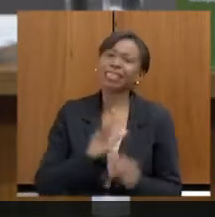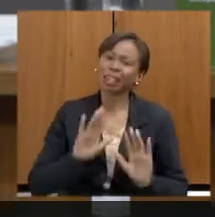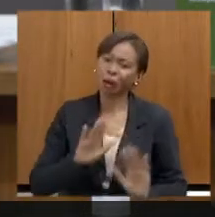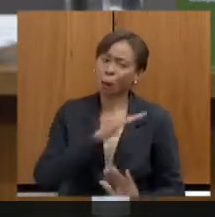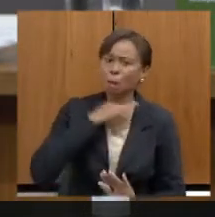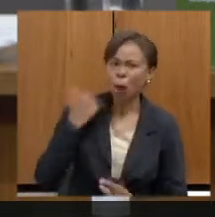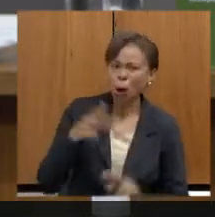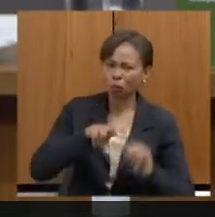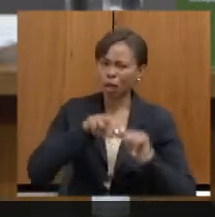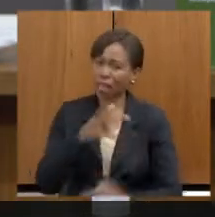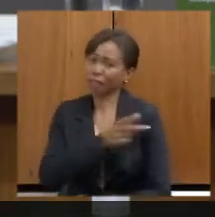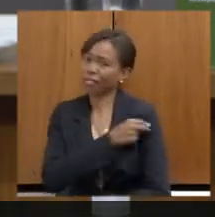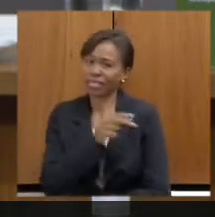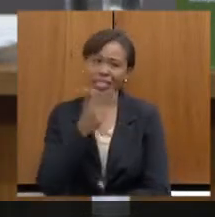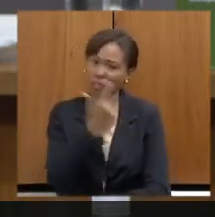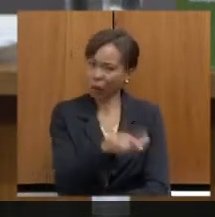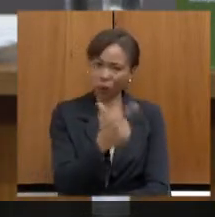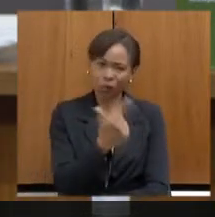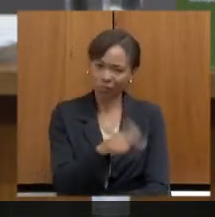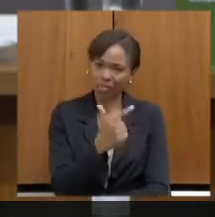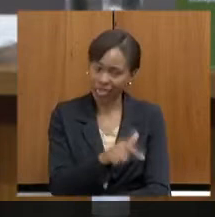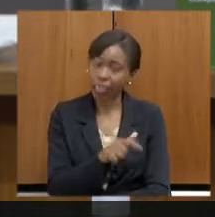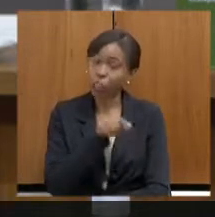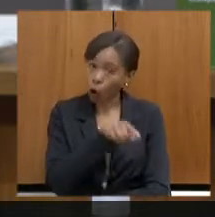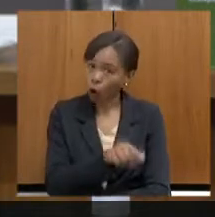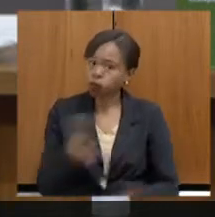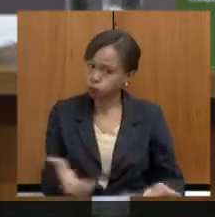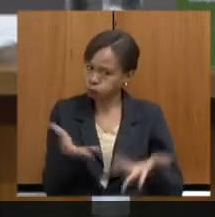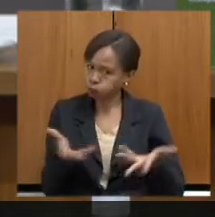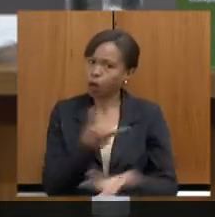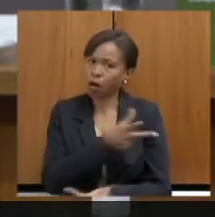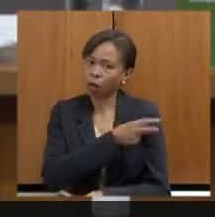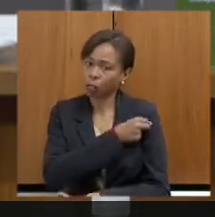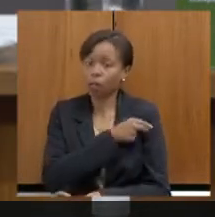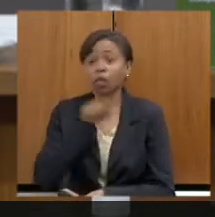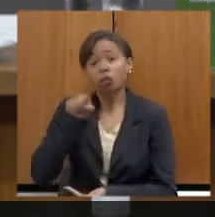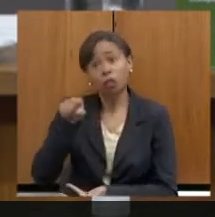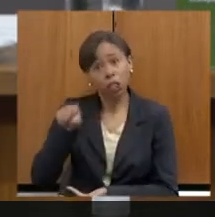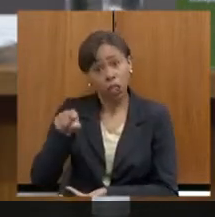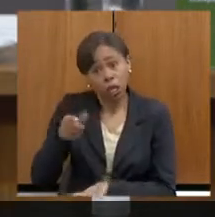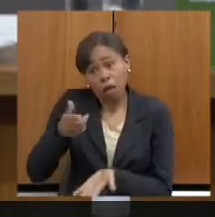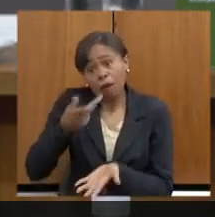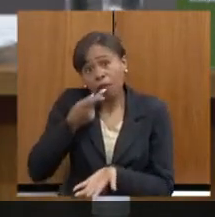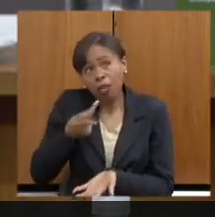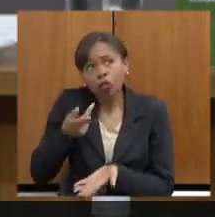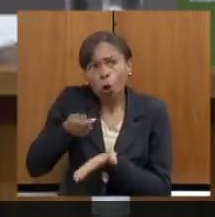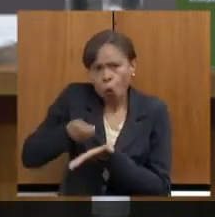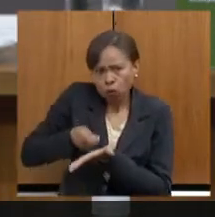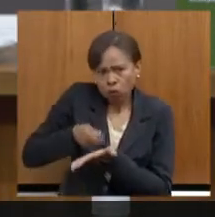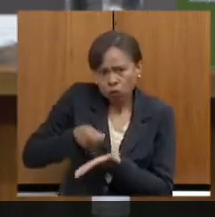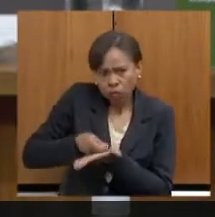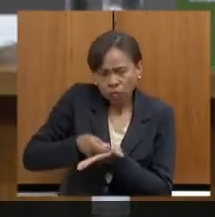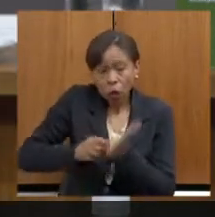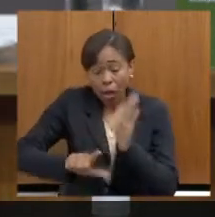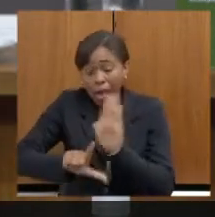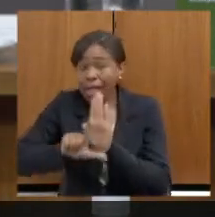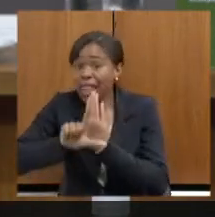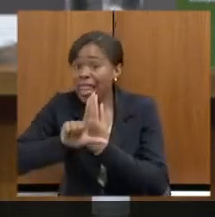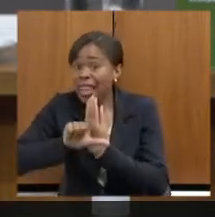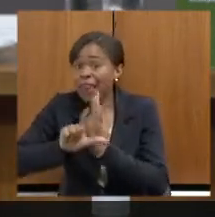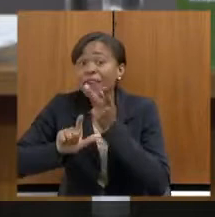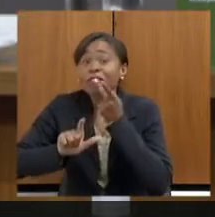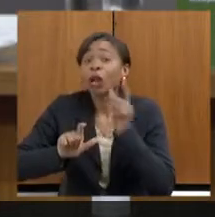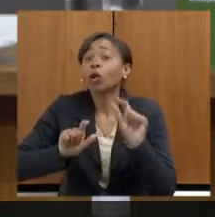sempre vai ser incentivada mas sobre a sua obrigação essa é uma lei que fala que é facultativa